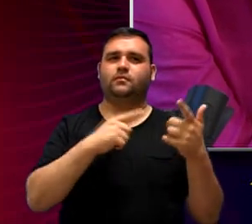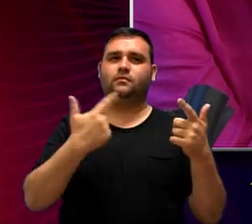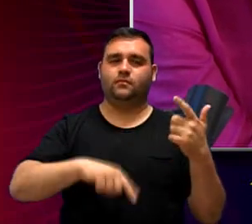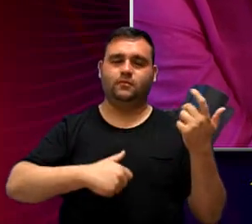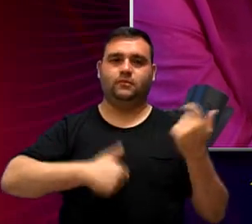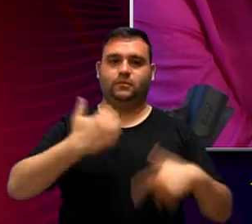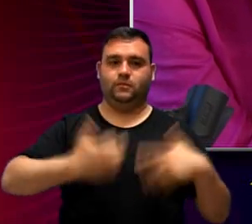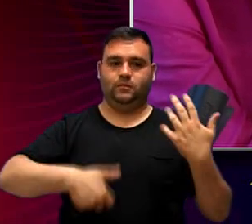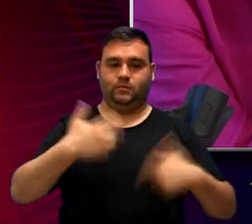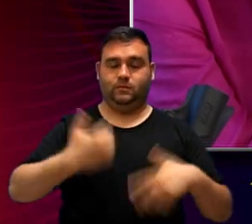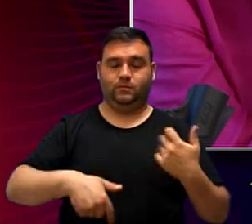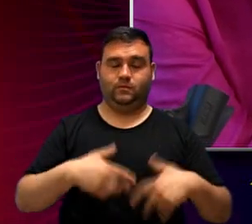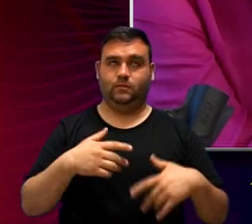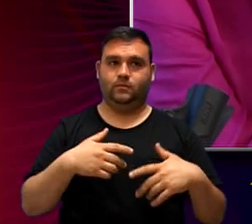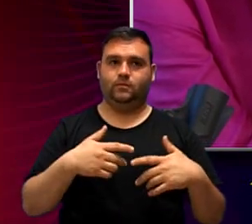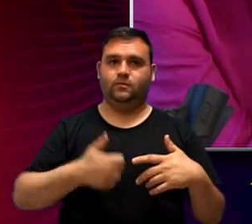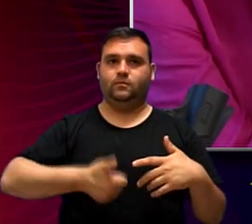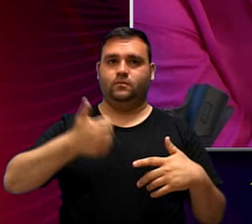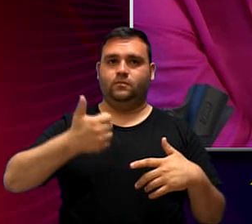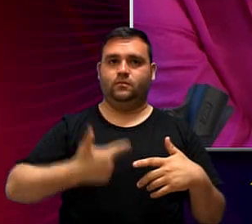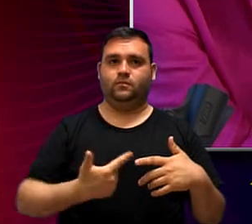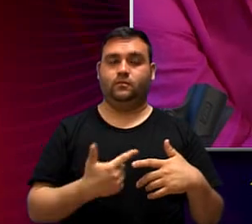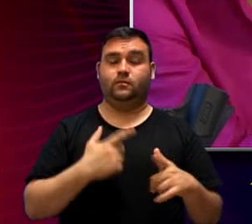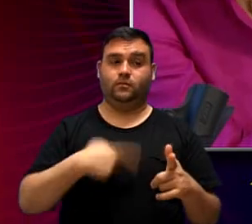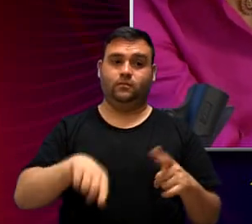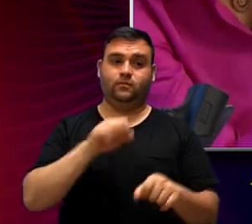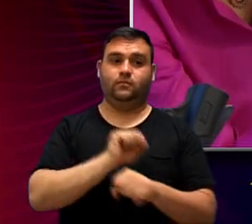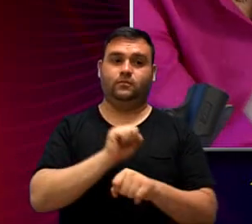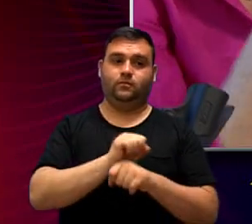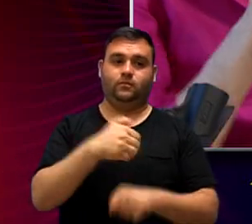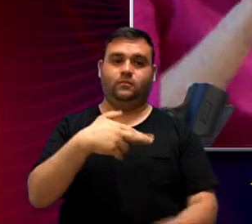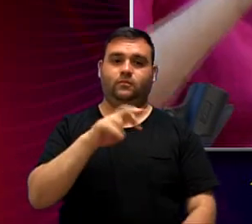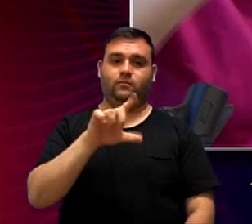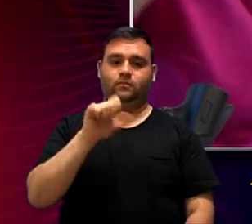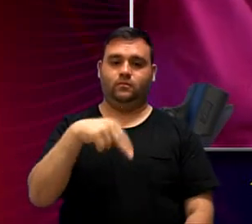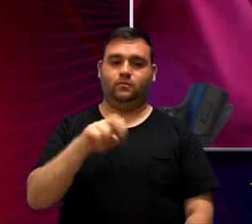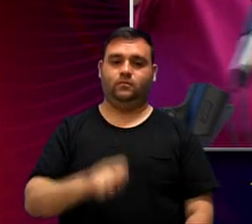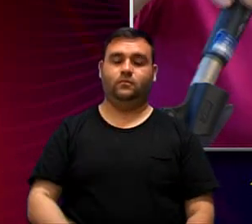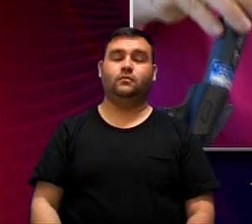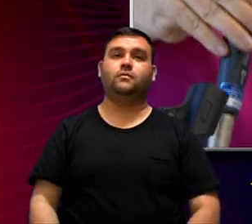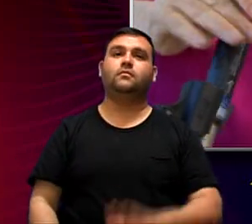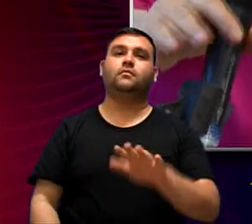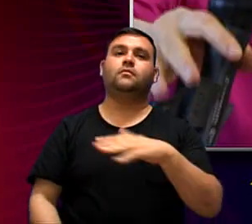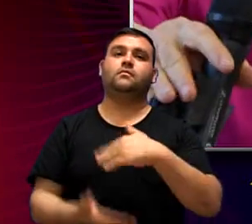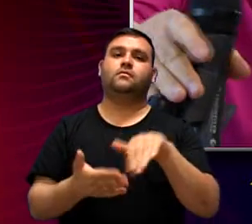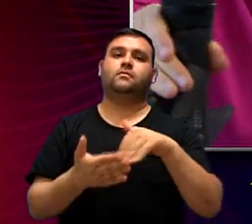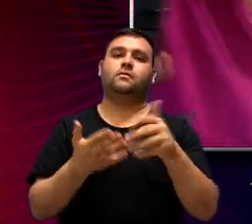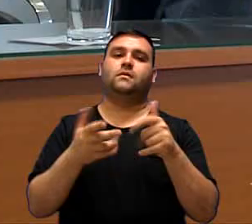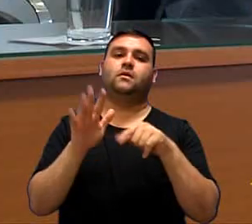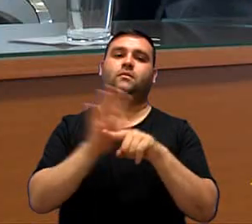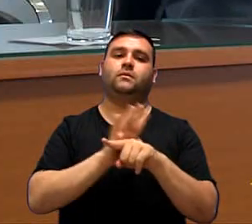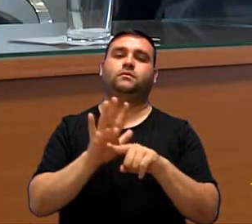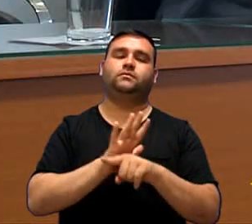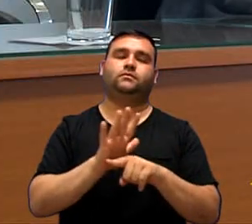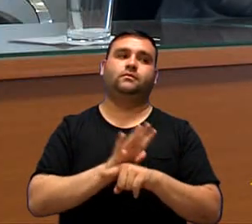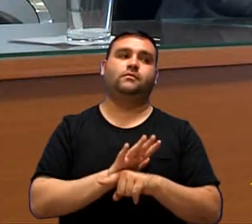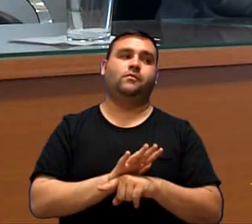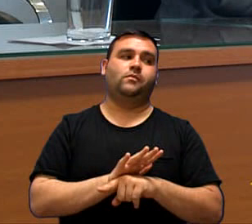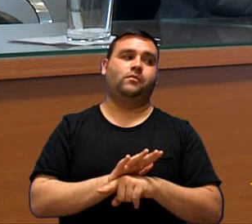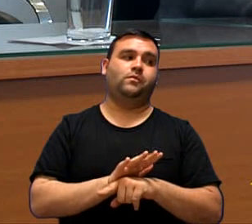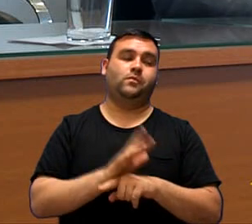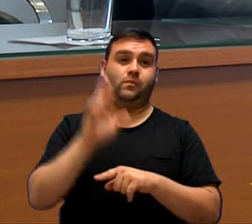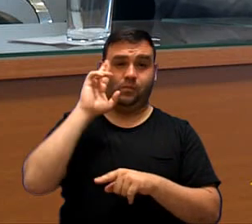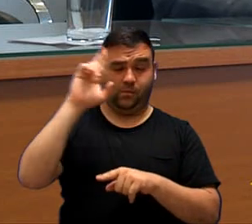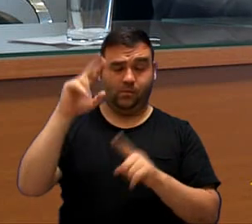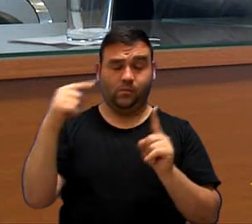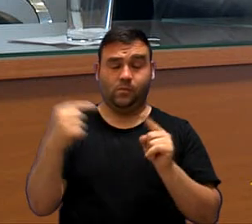informações do que eu. Vamos aguardar a Marlene, então. Secretário, eu gostaria de fazer uma pergunta para o